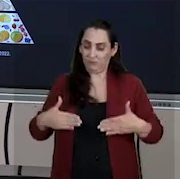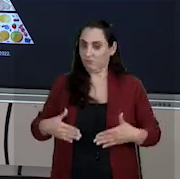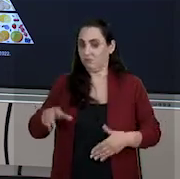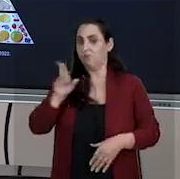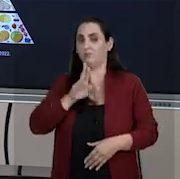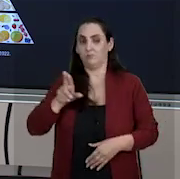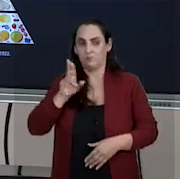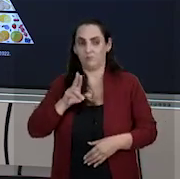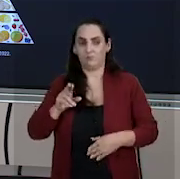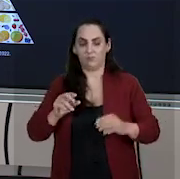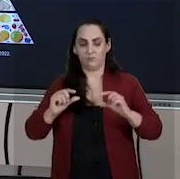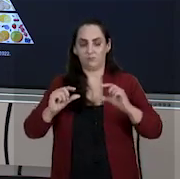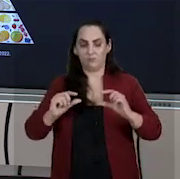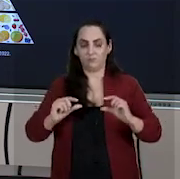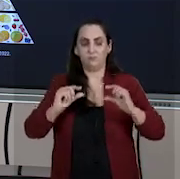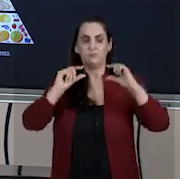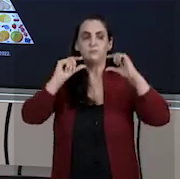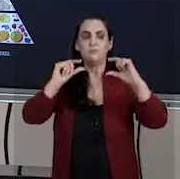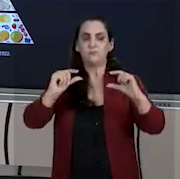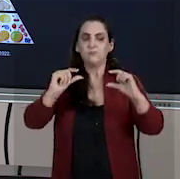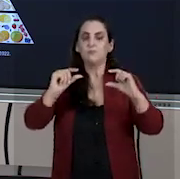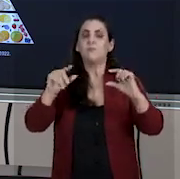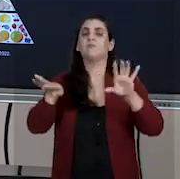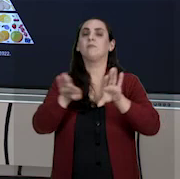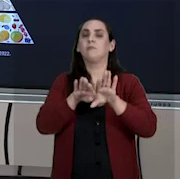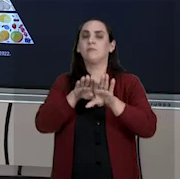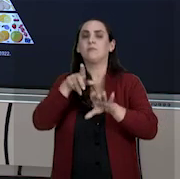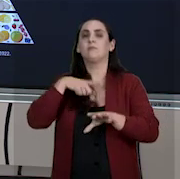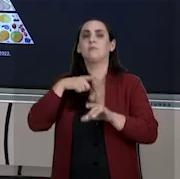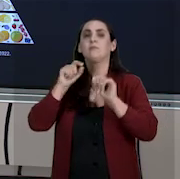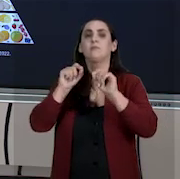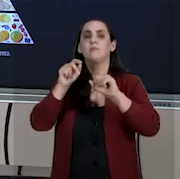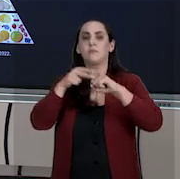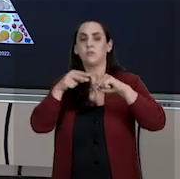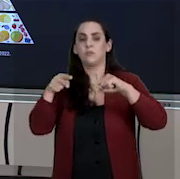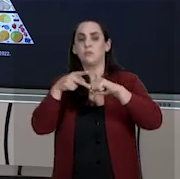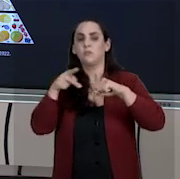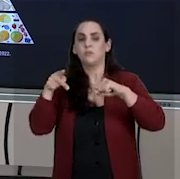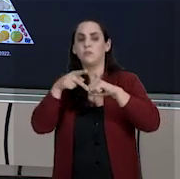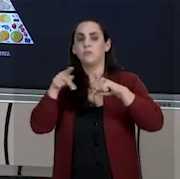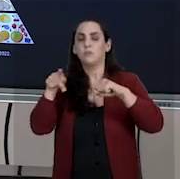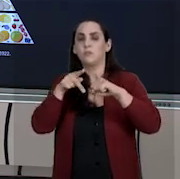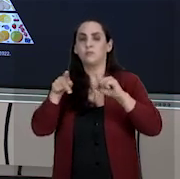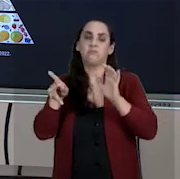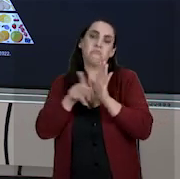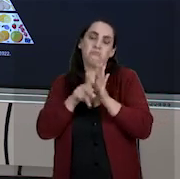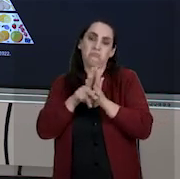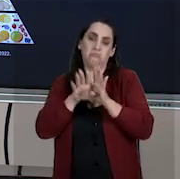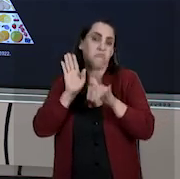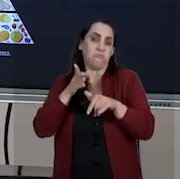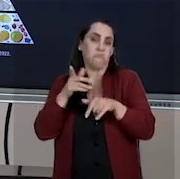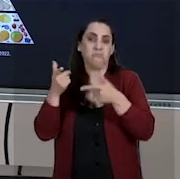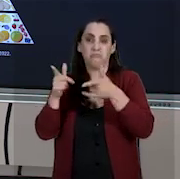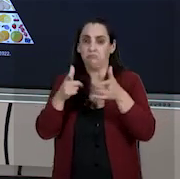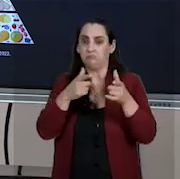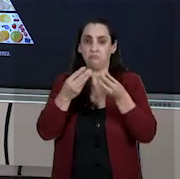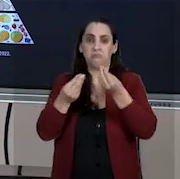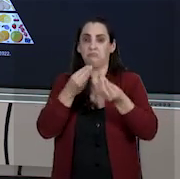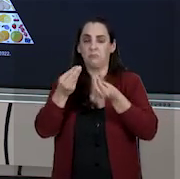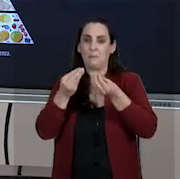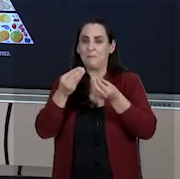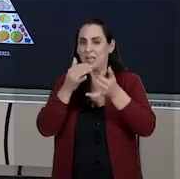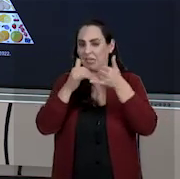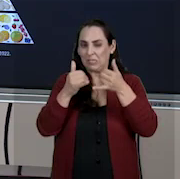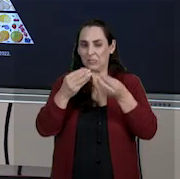ele, tá? Além disso, nós vamos ter as proteínas. Proteínas, pessoal, ela já não funciona como uma base